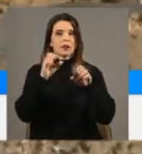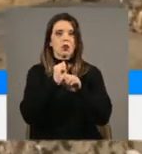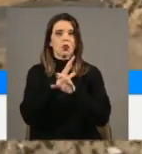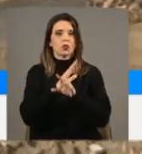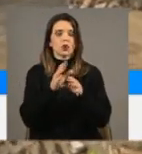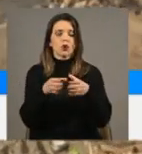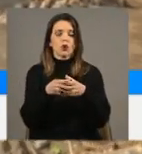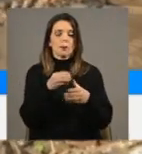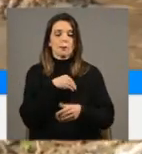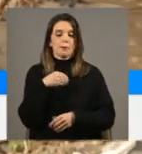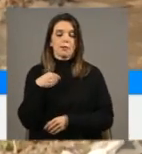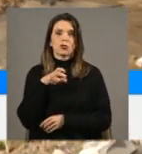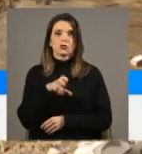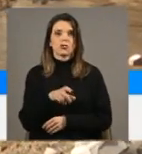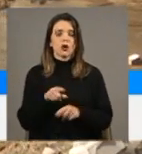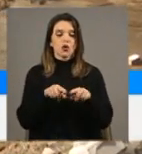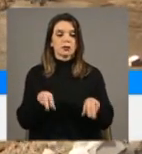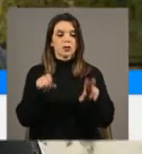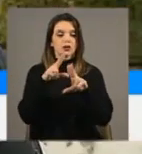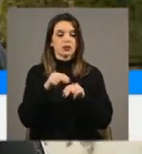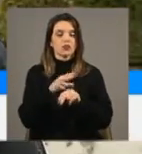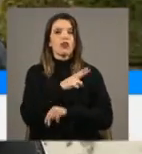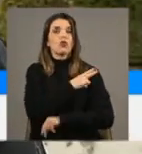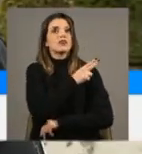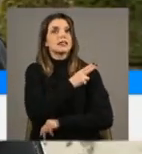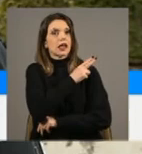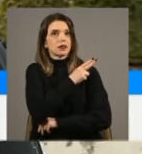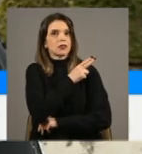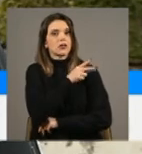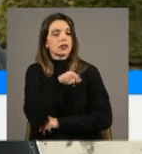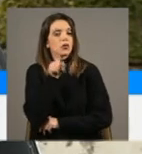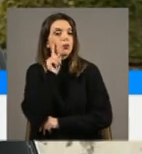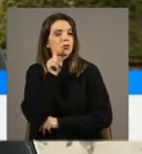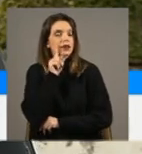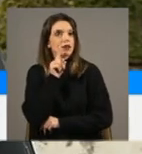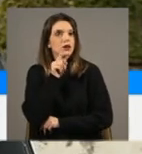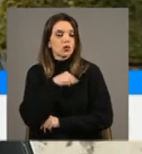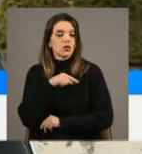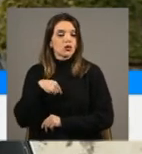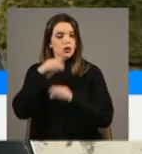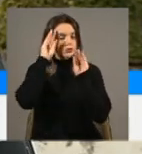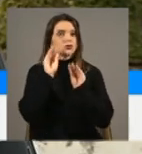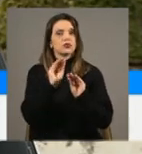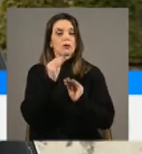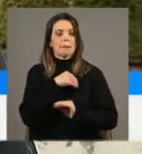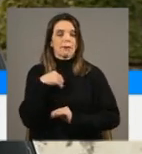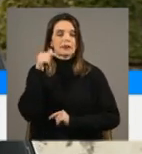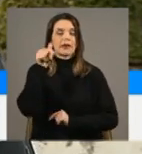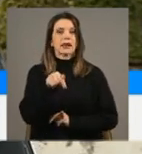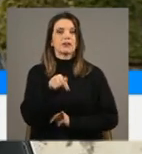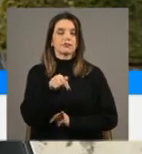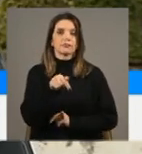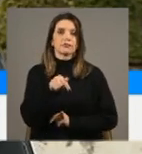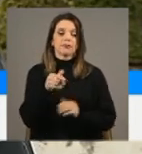Regional. O novo hospital será um hospital universitário e isso é muito importante porque nós vamos formar médicos e a partir desse